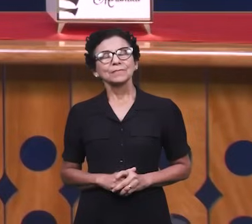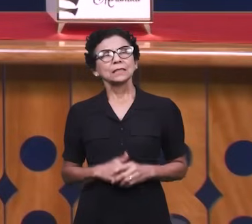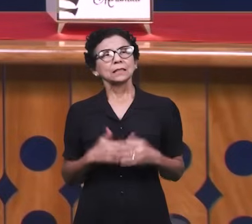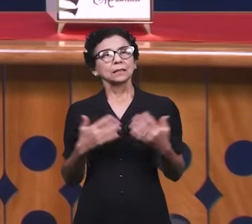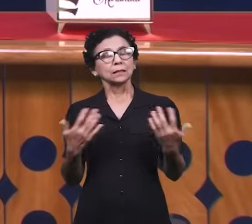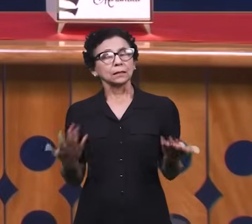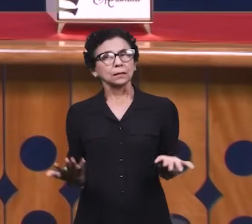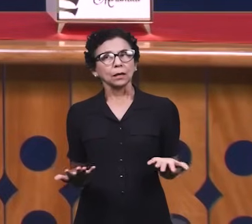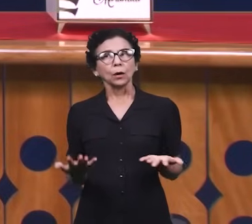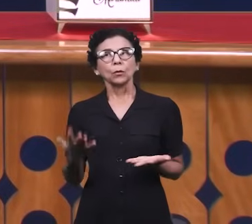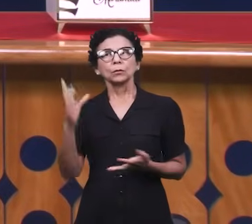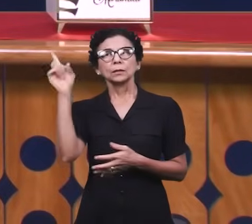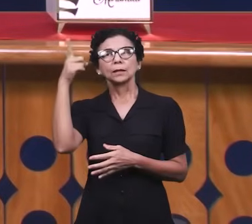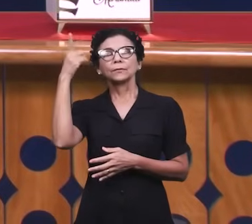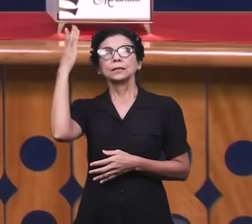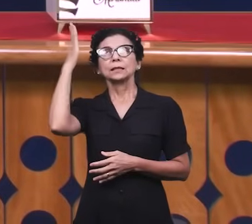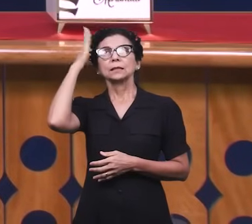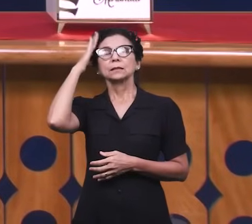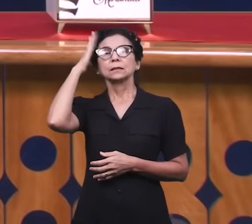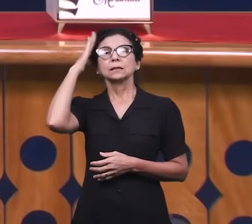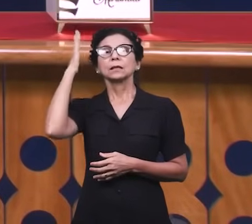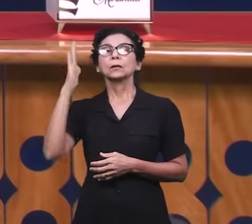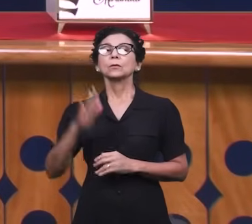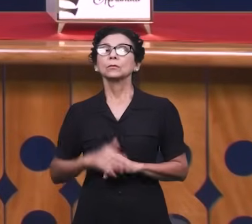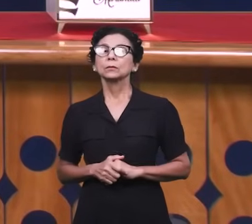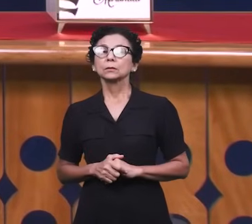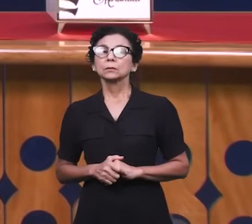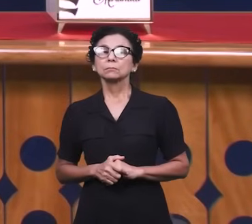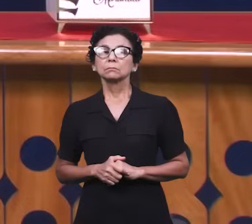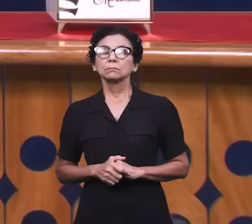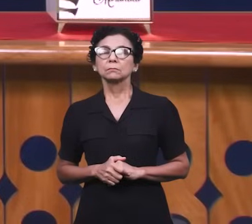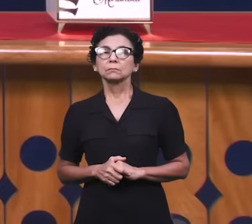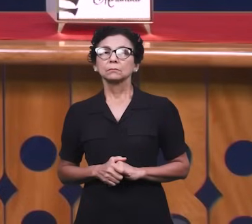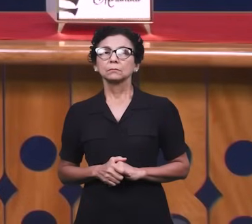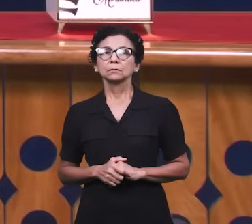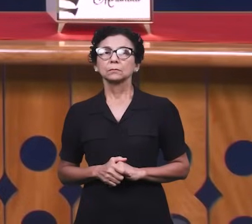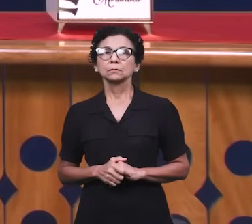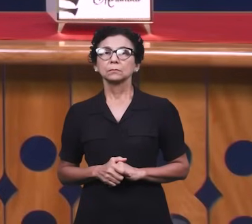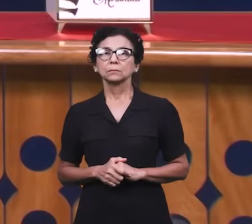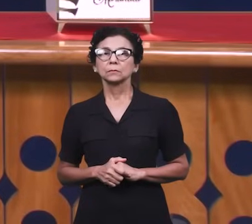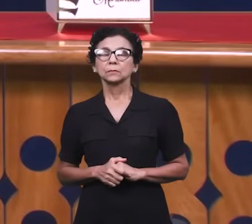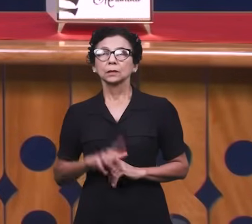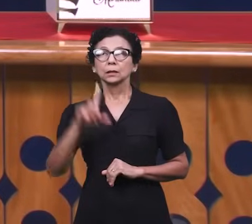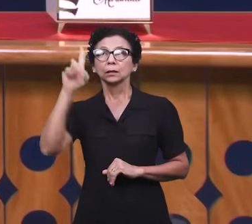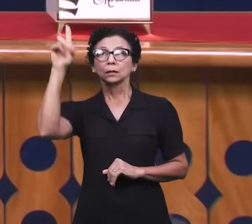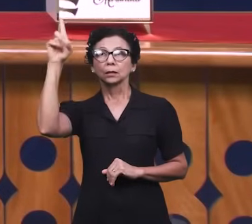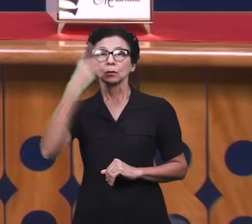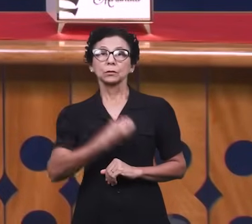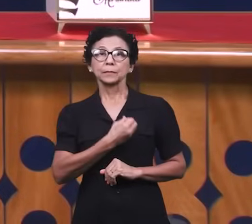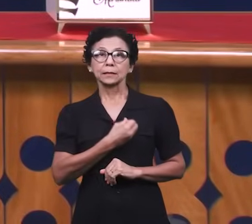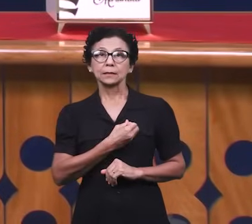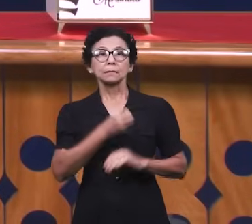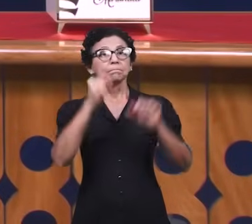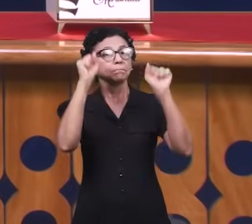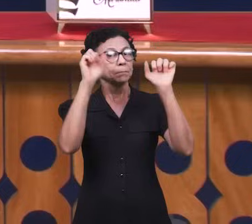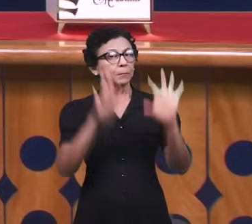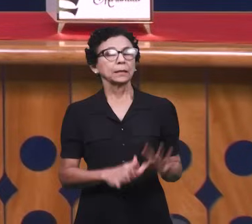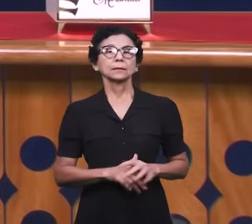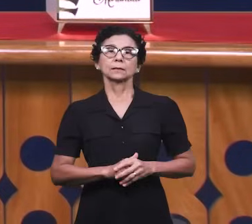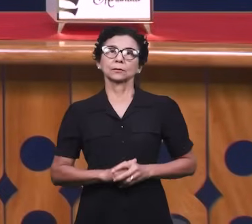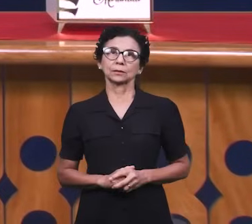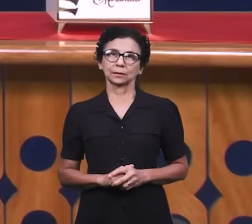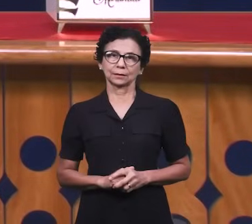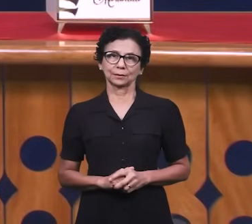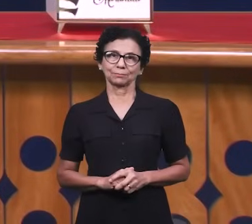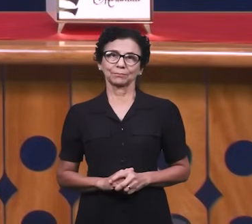entendeu, que onde está a presença do Senhor, só tem bênçãos. E a palavra fica